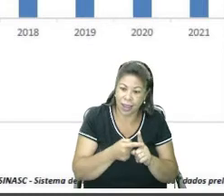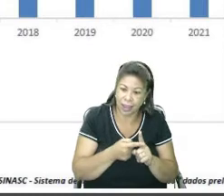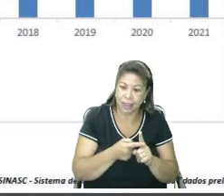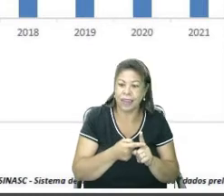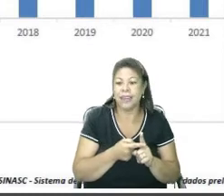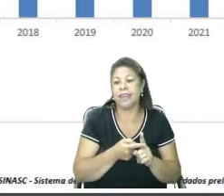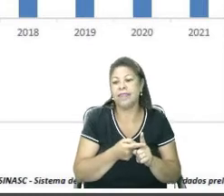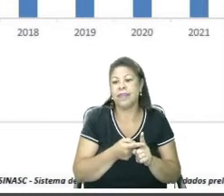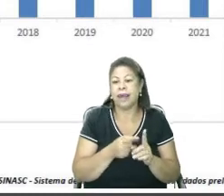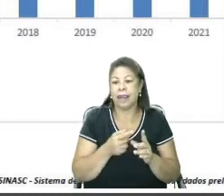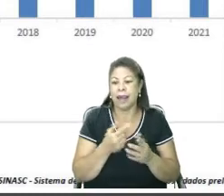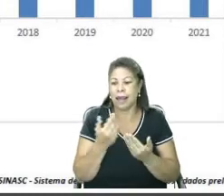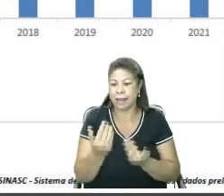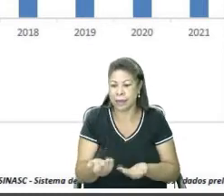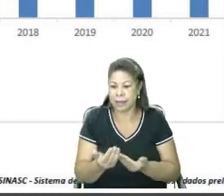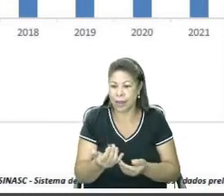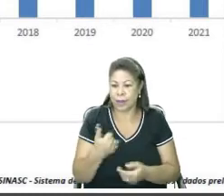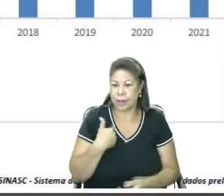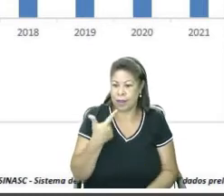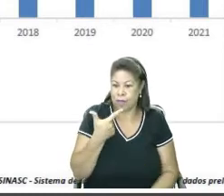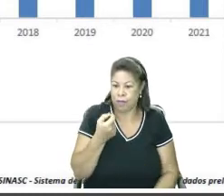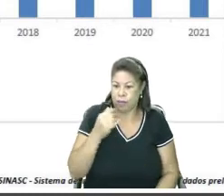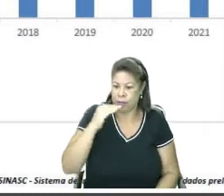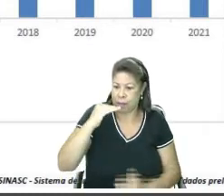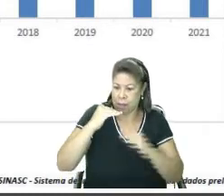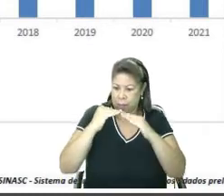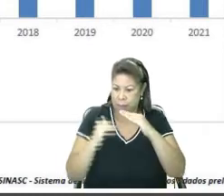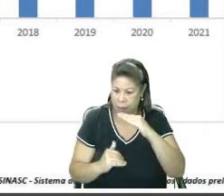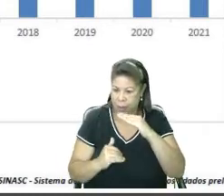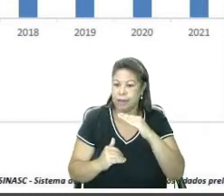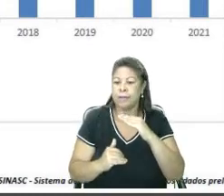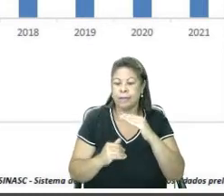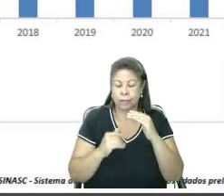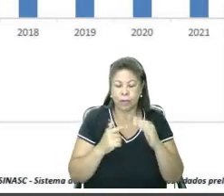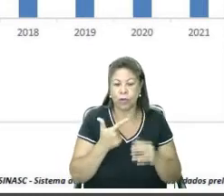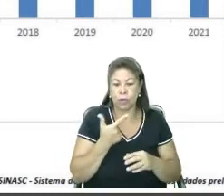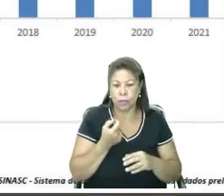com menos de 20 anos, a gente tem no ano de 2021,